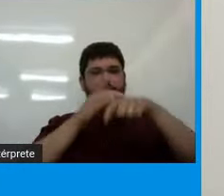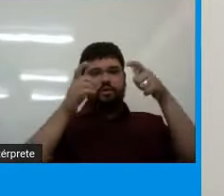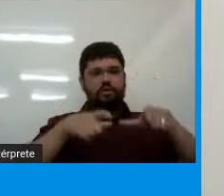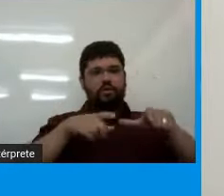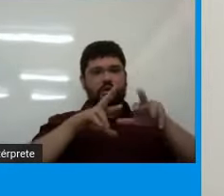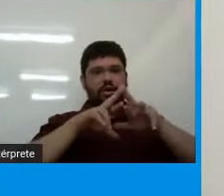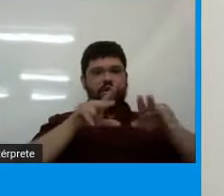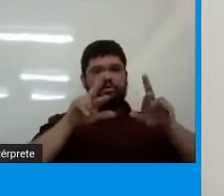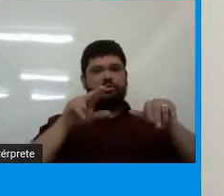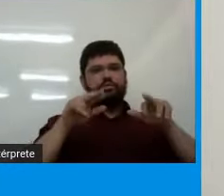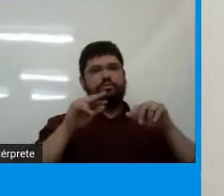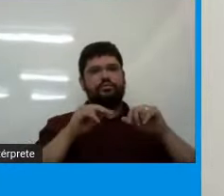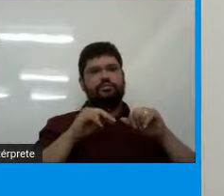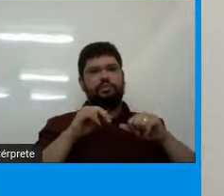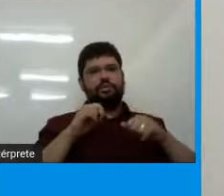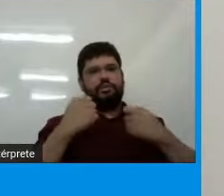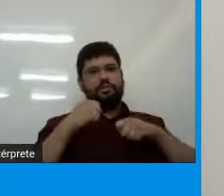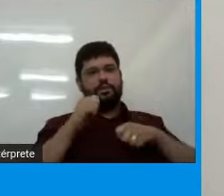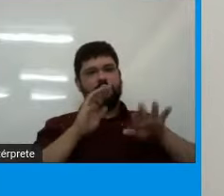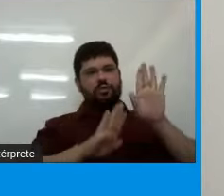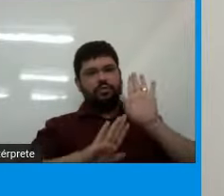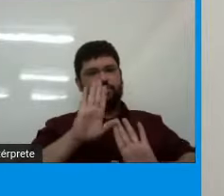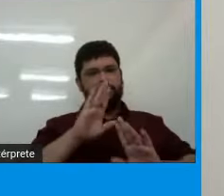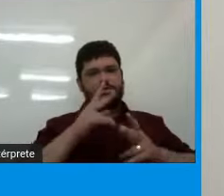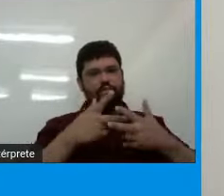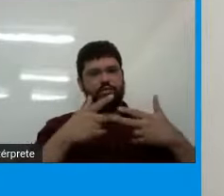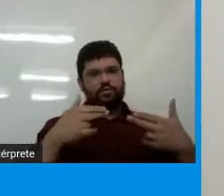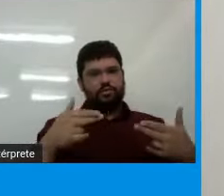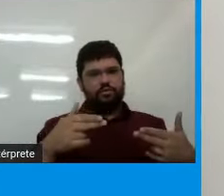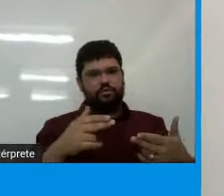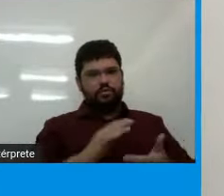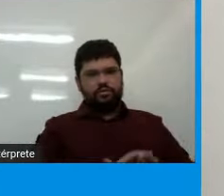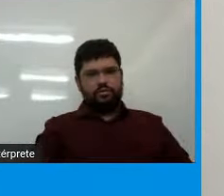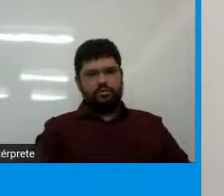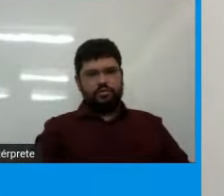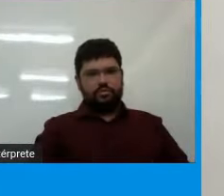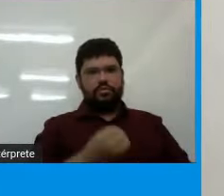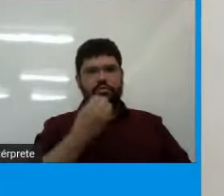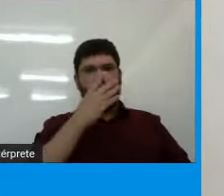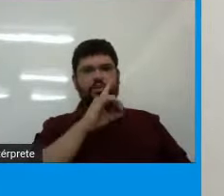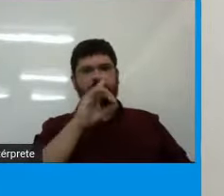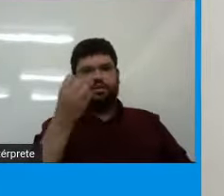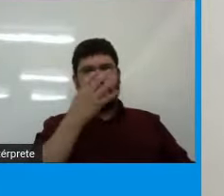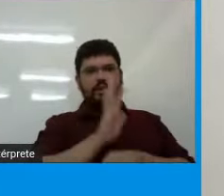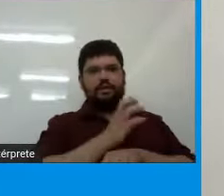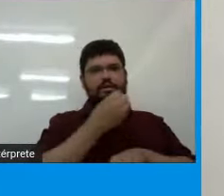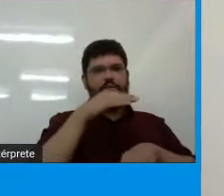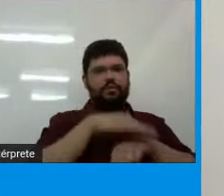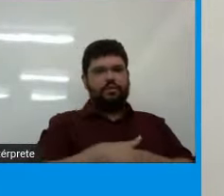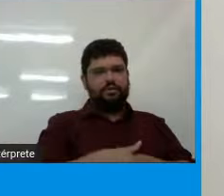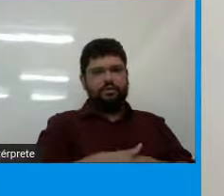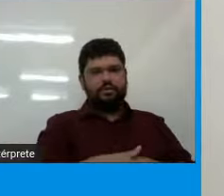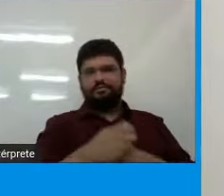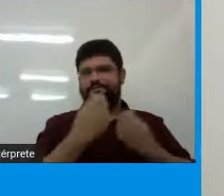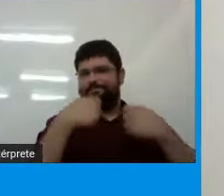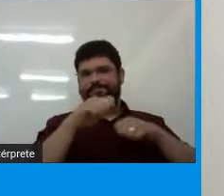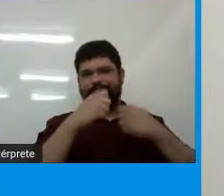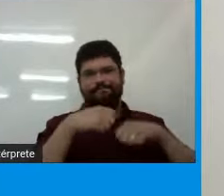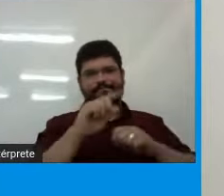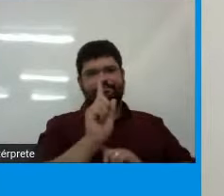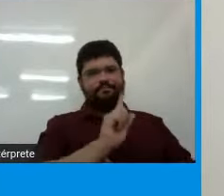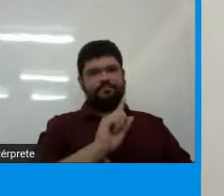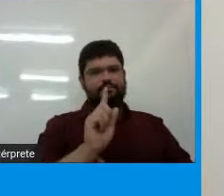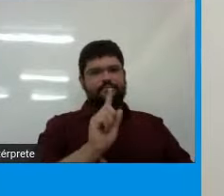Disso derivam duas coisas. Primeiro, que saudações como bom dia, boa tarde, boa noite, ótimo fim de semana, boa segunda-feira,